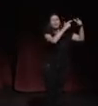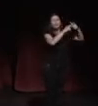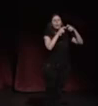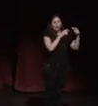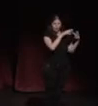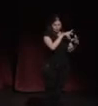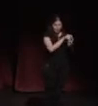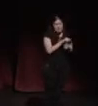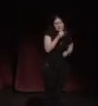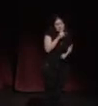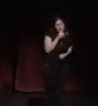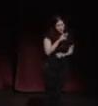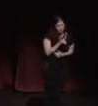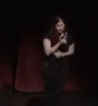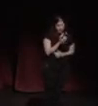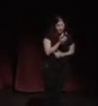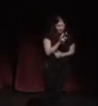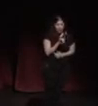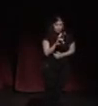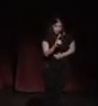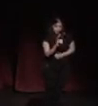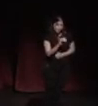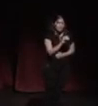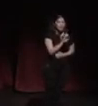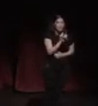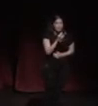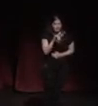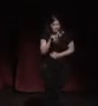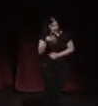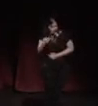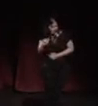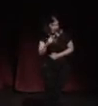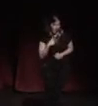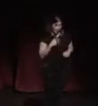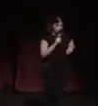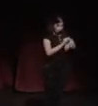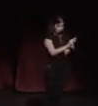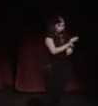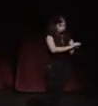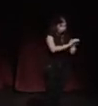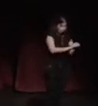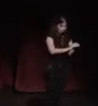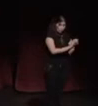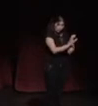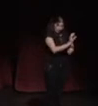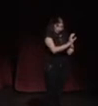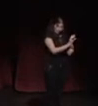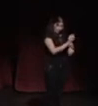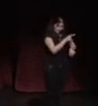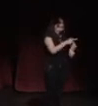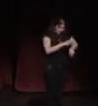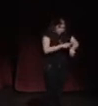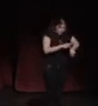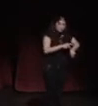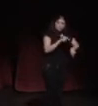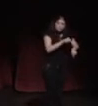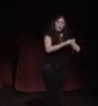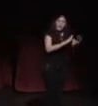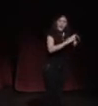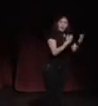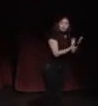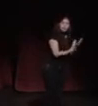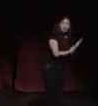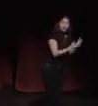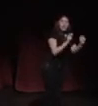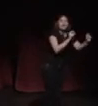exemplo, quando eu fiz o curso de coordenador pedagógico, a gente ficou em escolas e a escola era apresentada pelo pai,